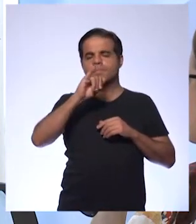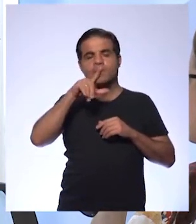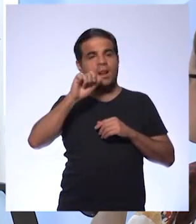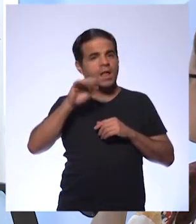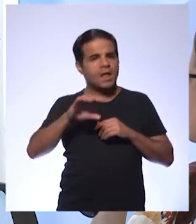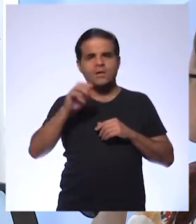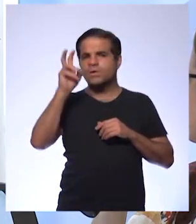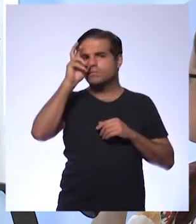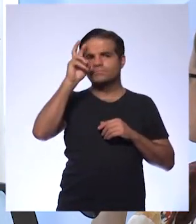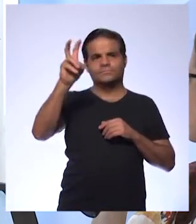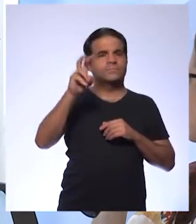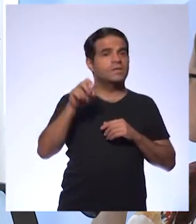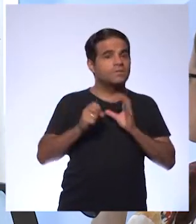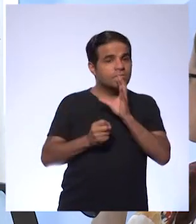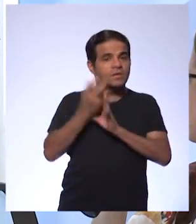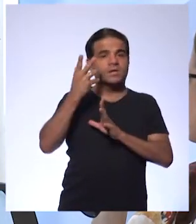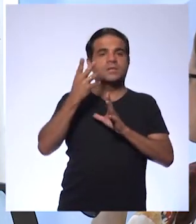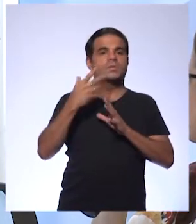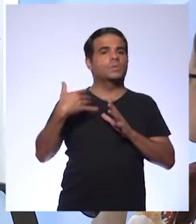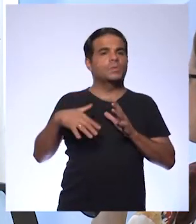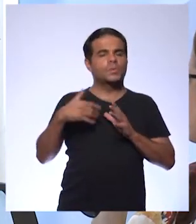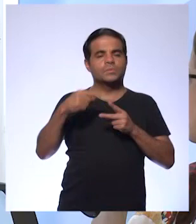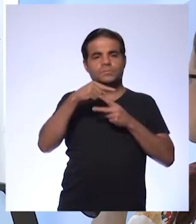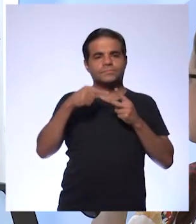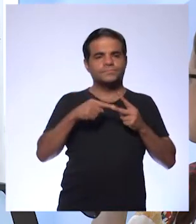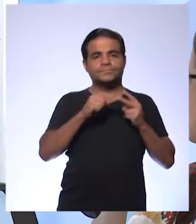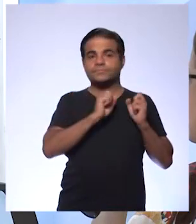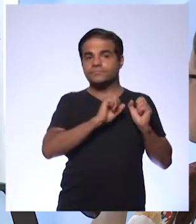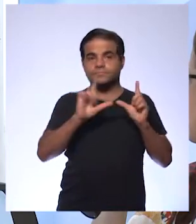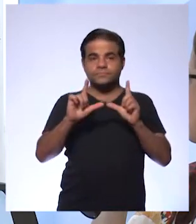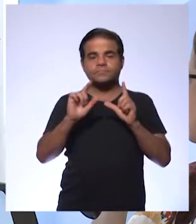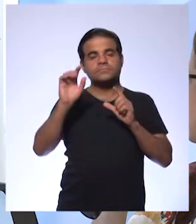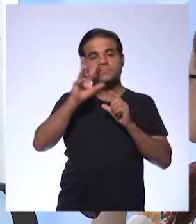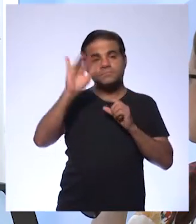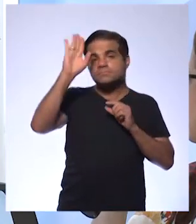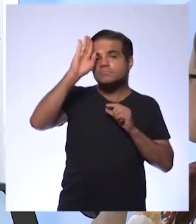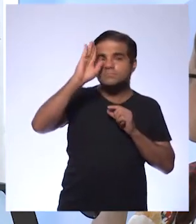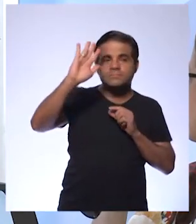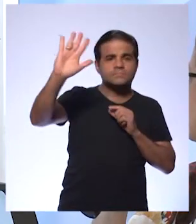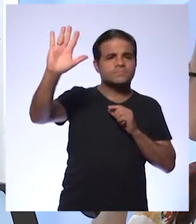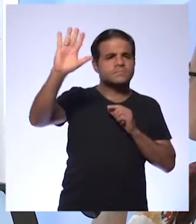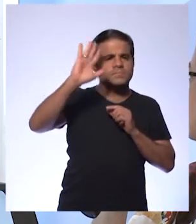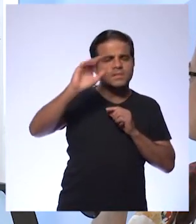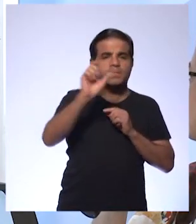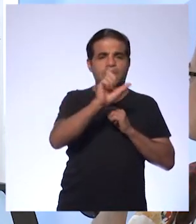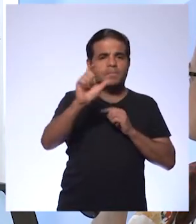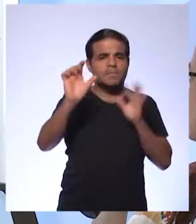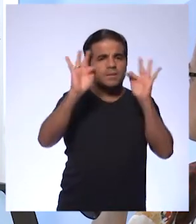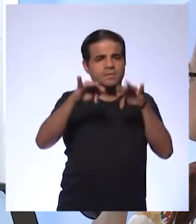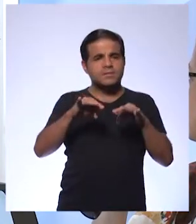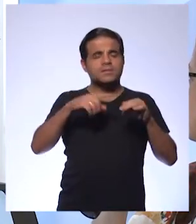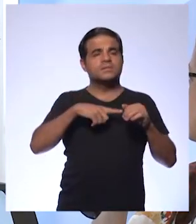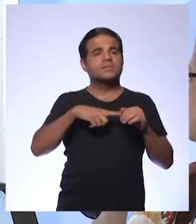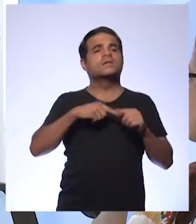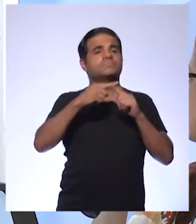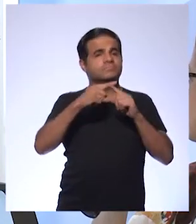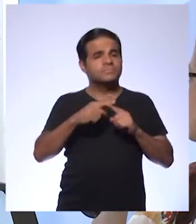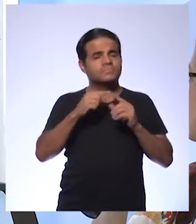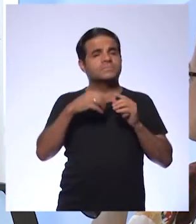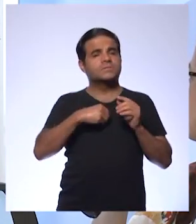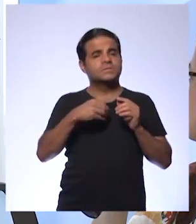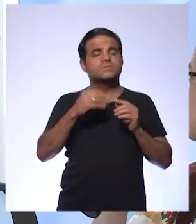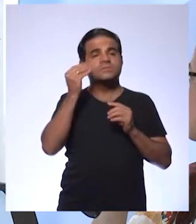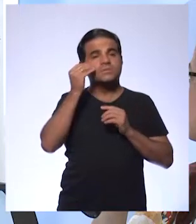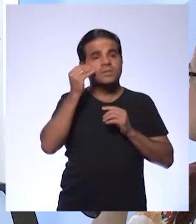ele vai criar 2 quartetos, vai pensar que as palavras finais têm que ter esse joguinho,